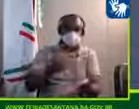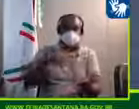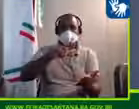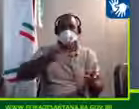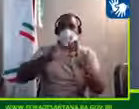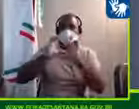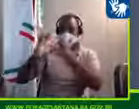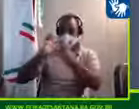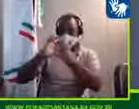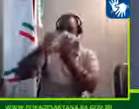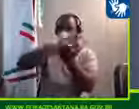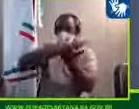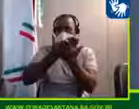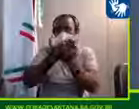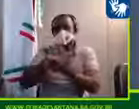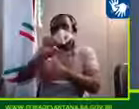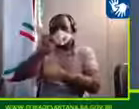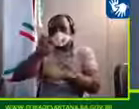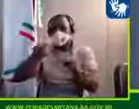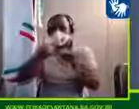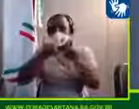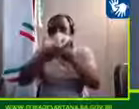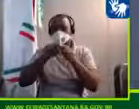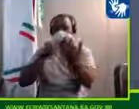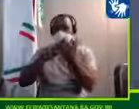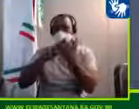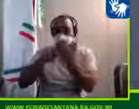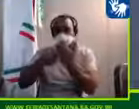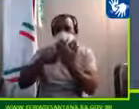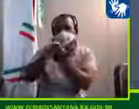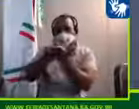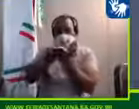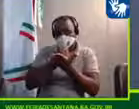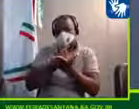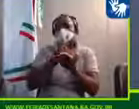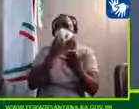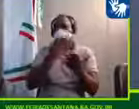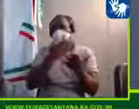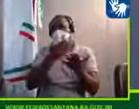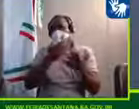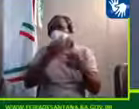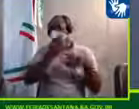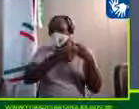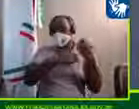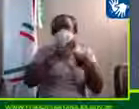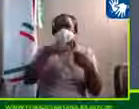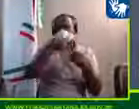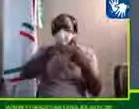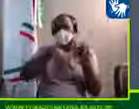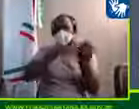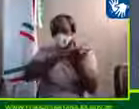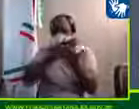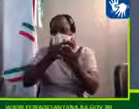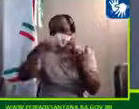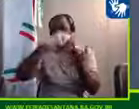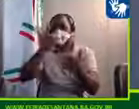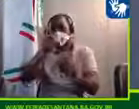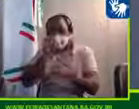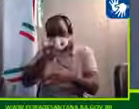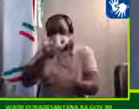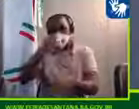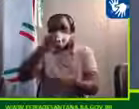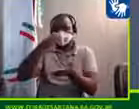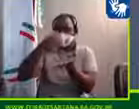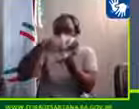as nossas comunicações, e a Annalise, né, que está aqui ajudando o Jonas, que são essas pessoas que são nossos intérpretes de Libras, a